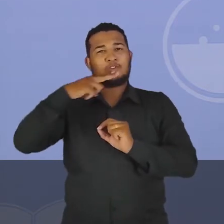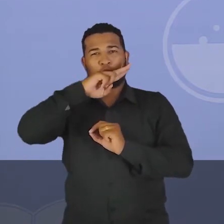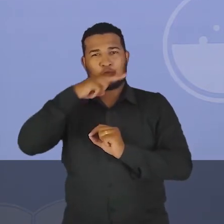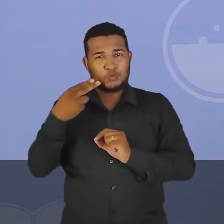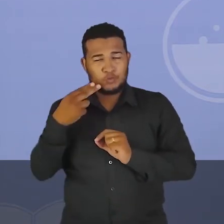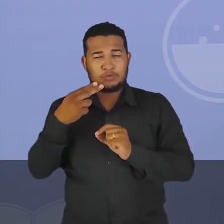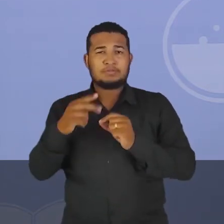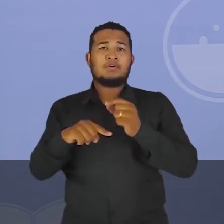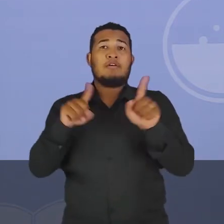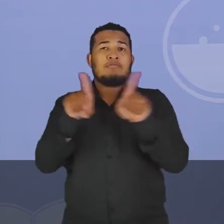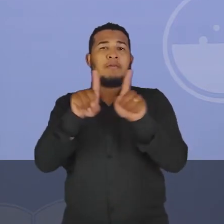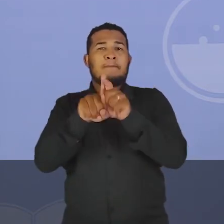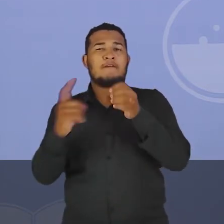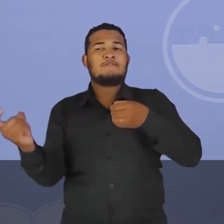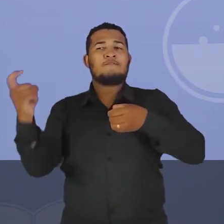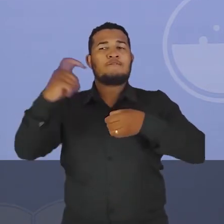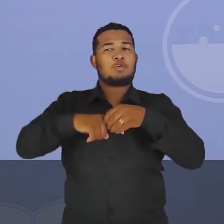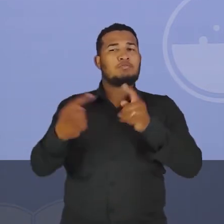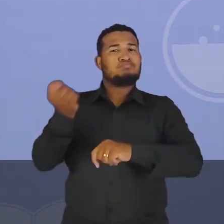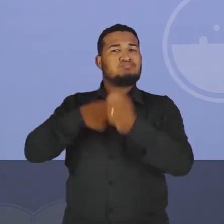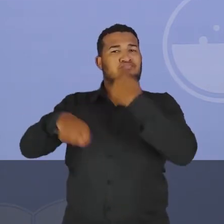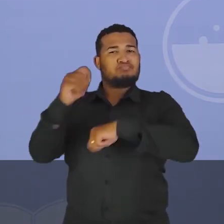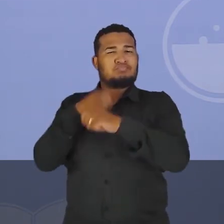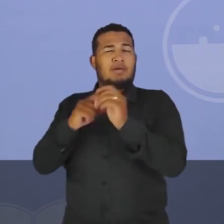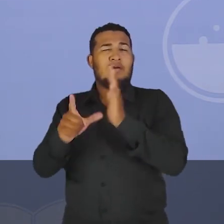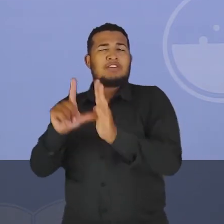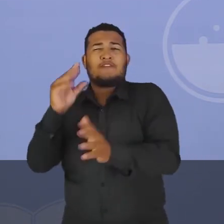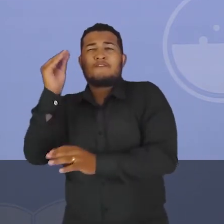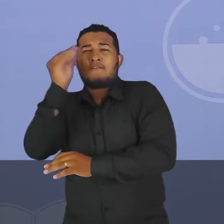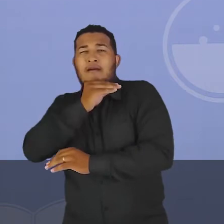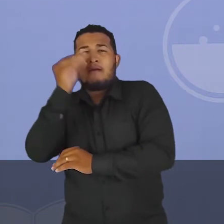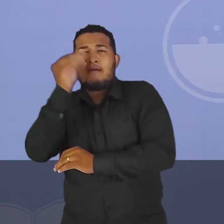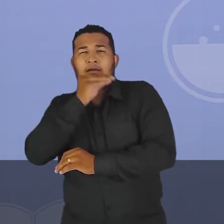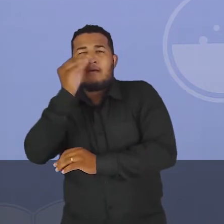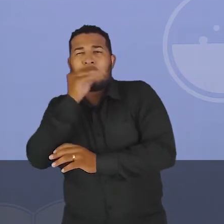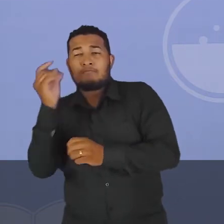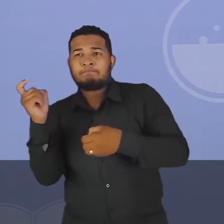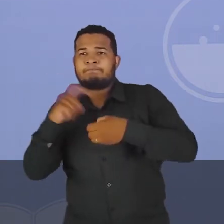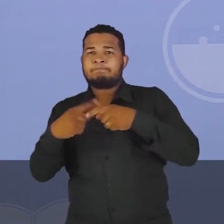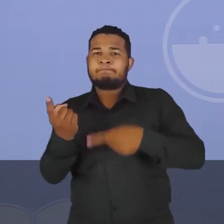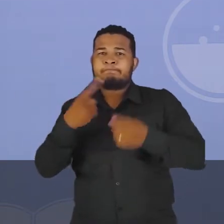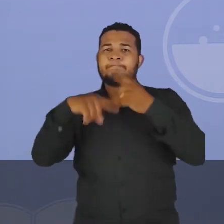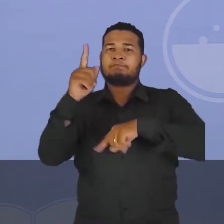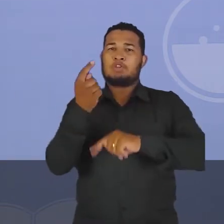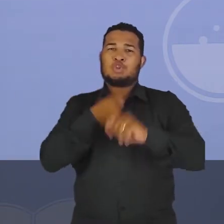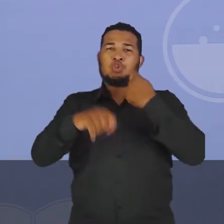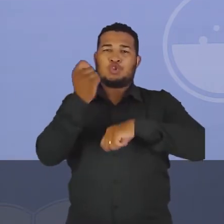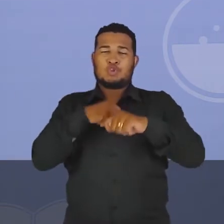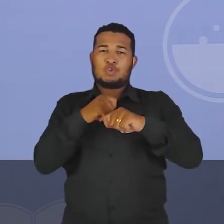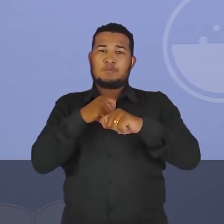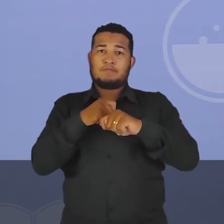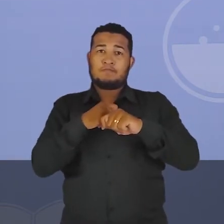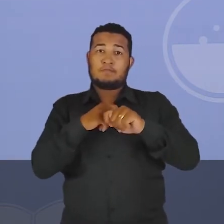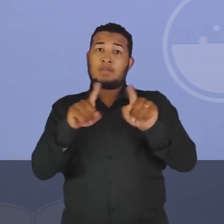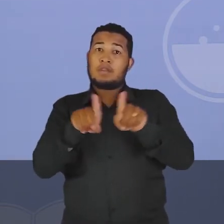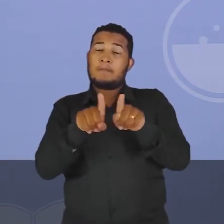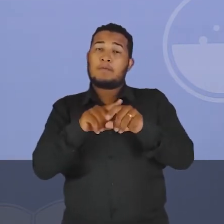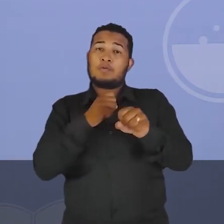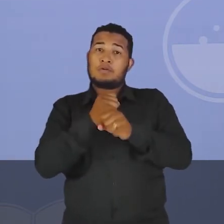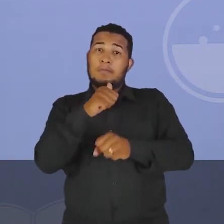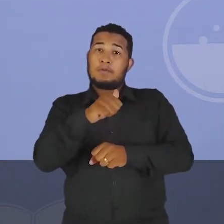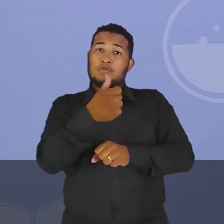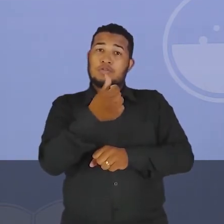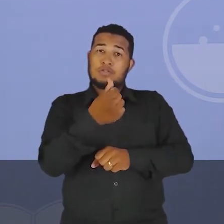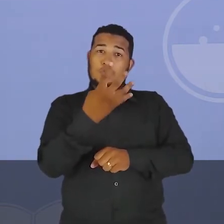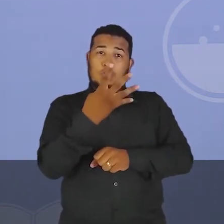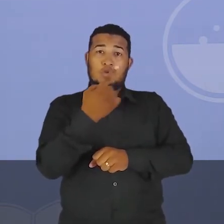gente teve uma retomada do comércio que estava muito enfraquecido no século XVI. Um documento de 1641 mostra que